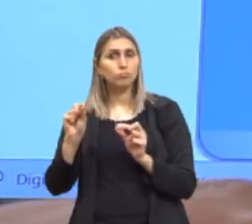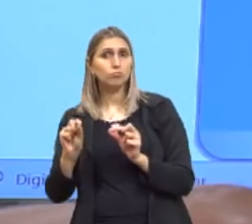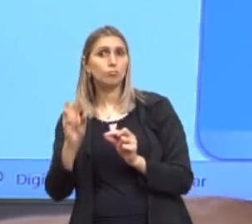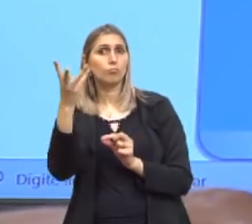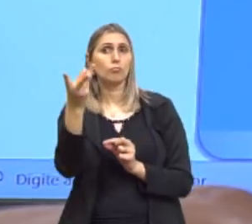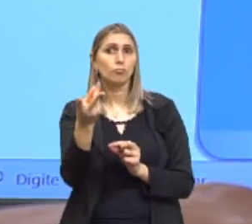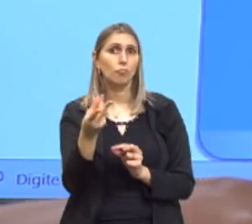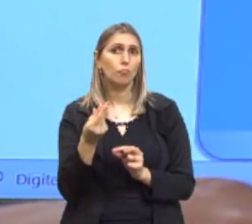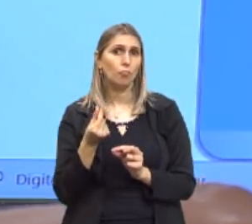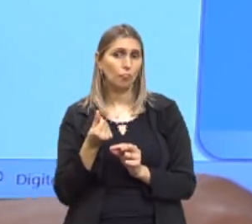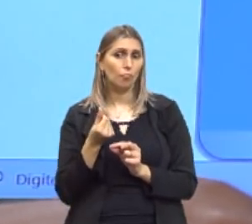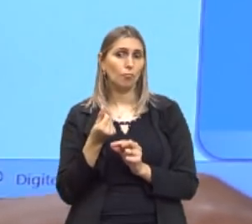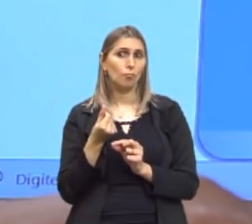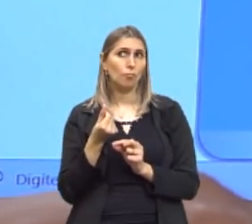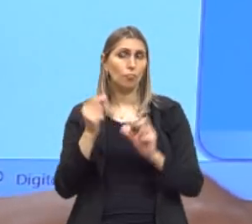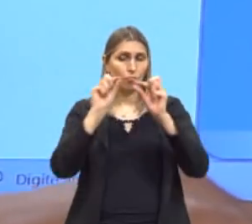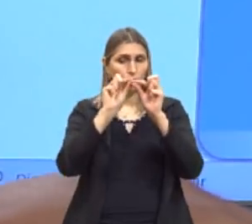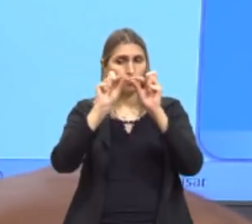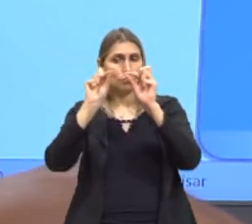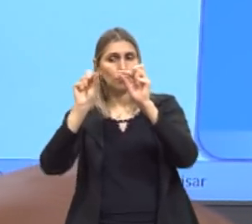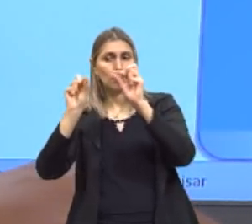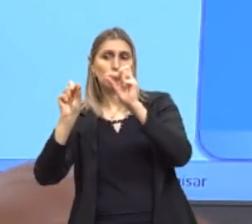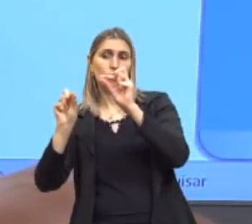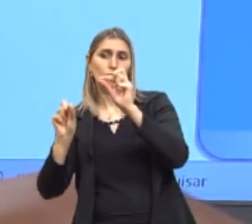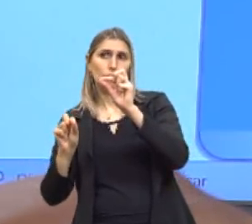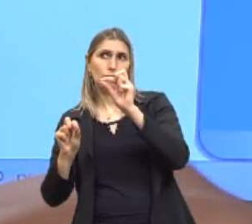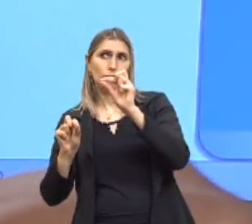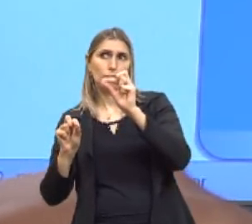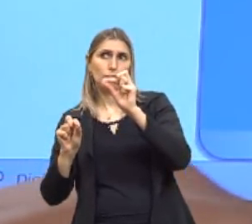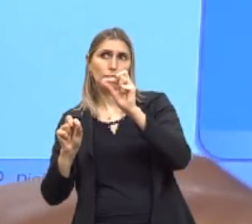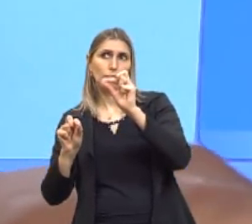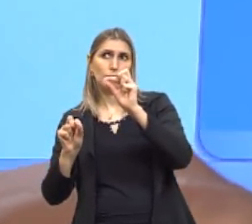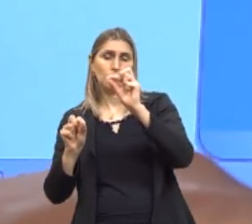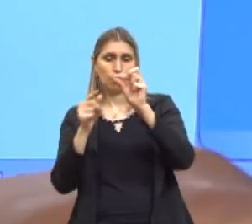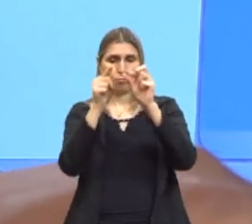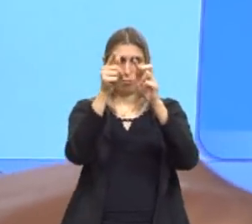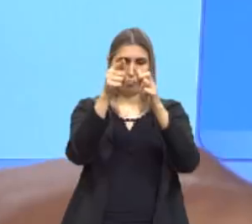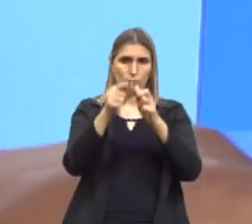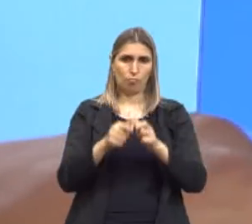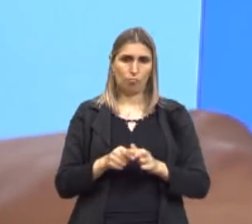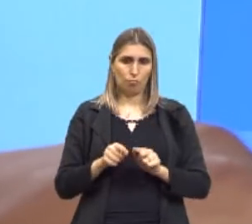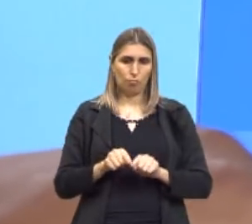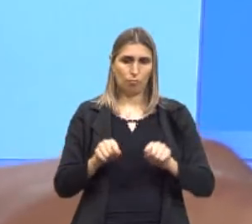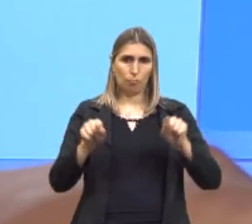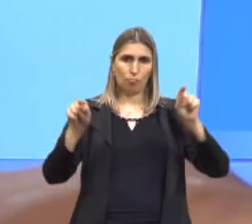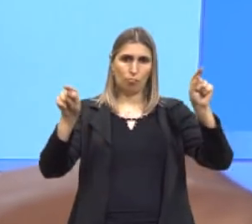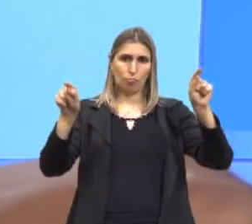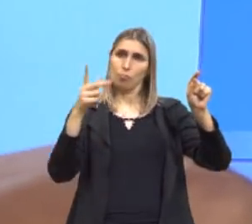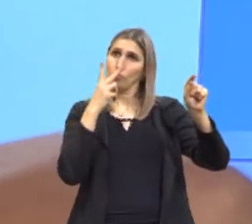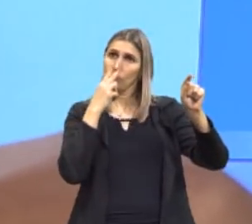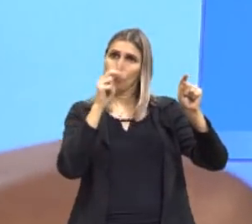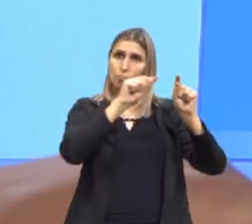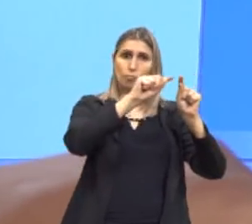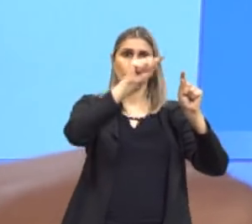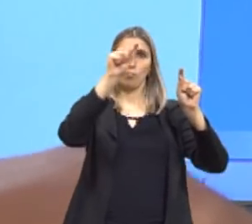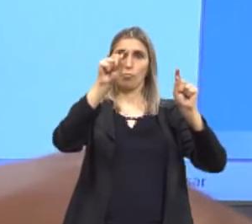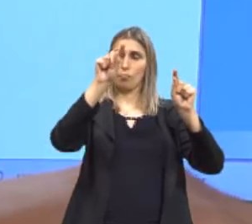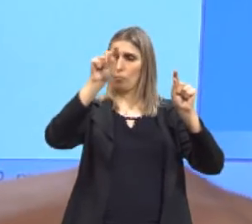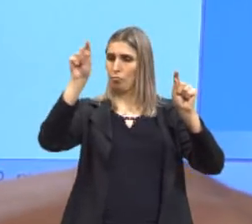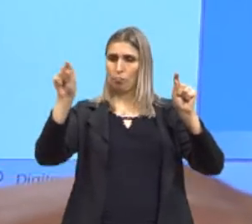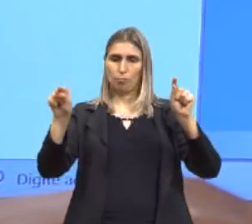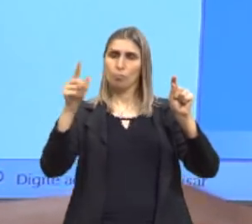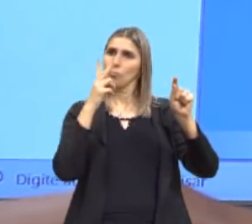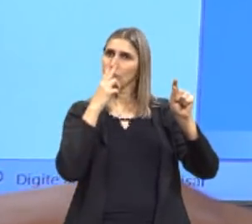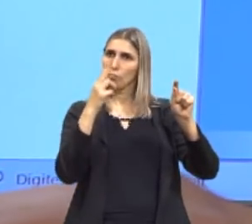quantos aqui espaços eu tenho desse lado e desse. Pode ver que é o mesmo espaço, né, entre o ângulo